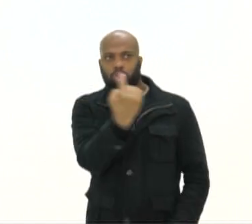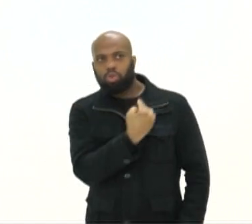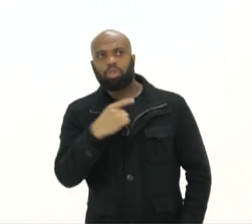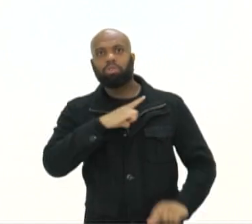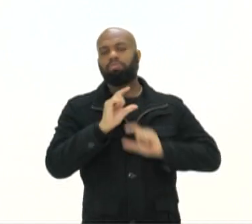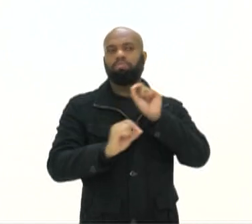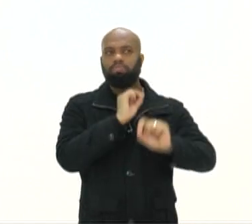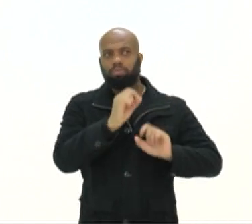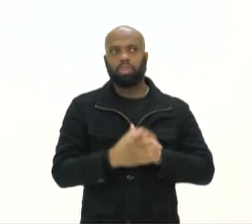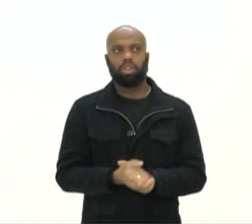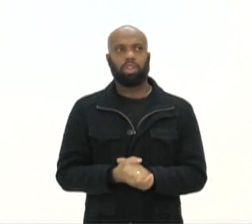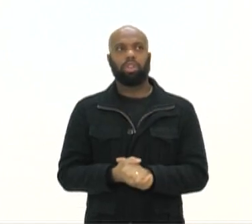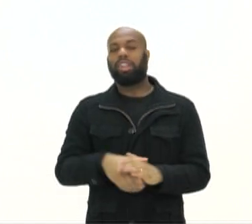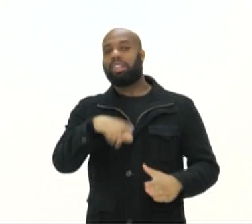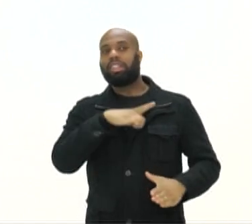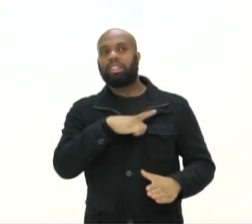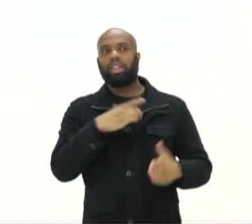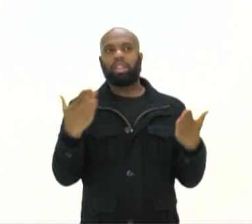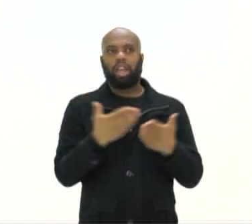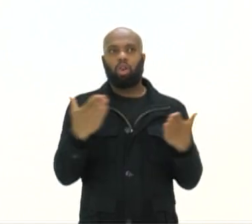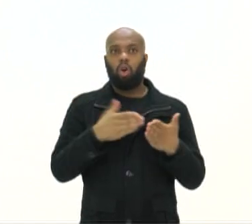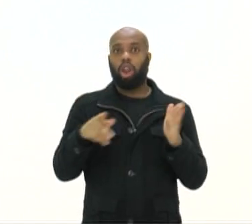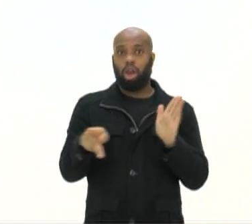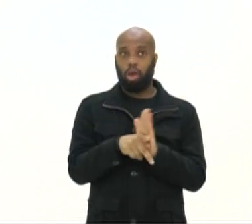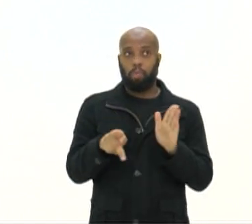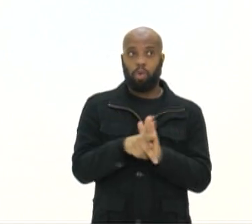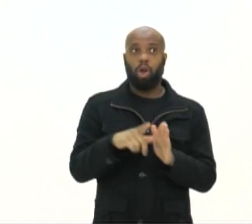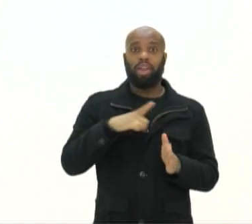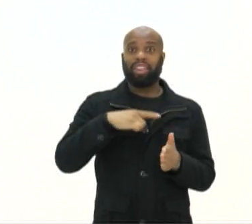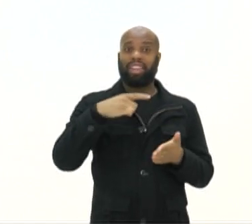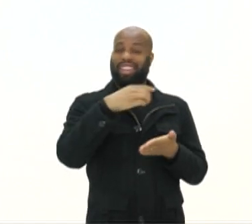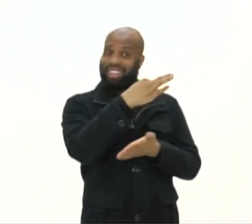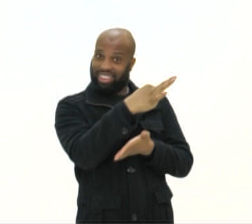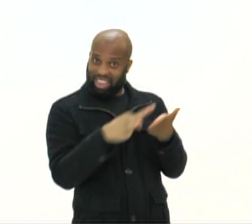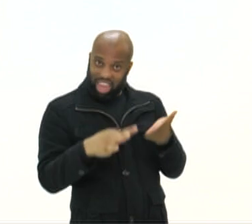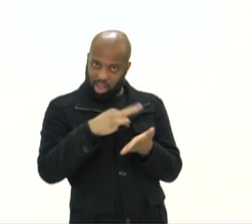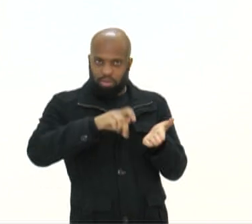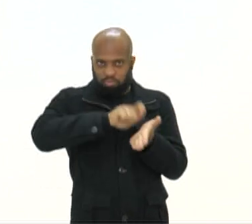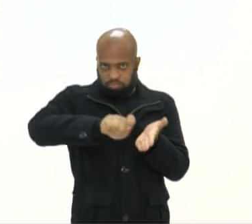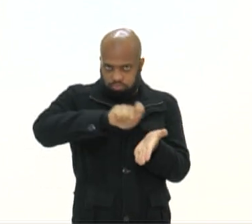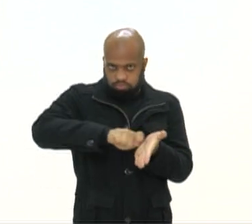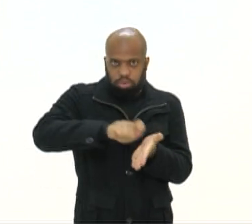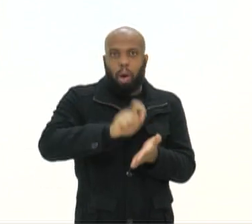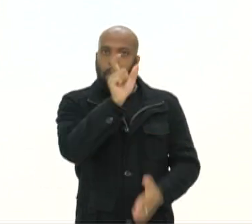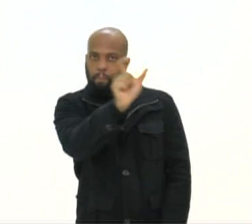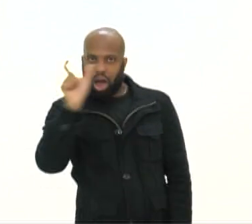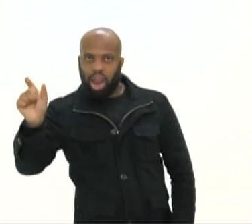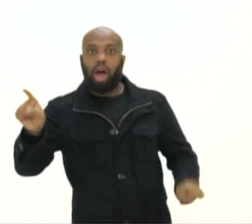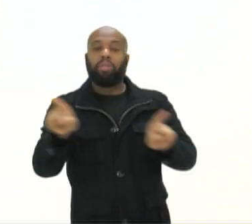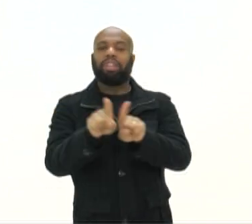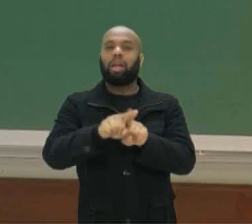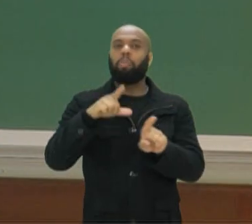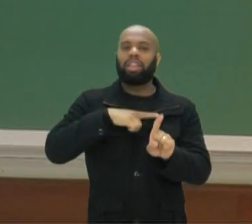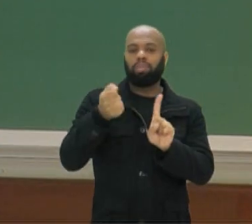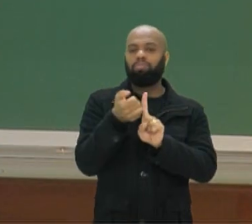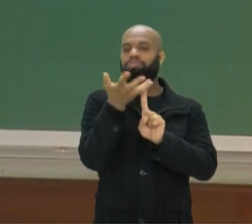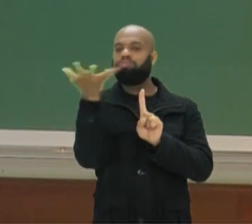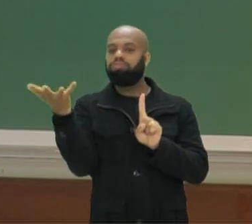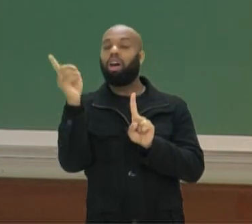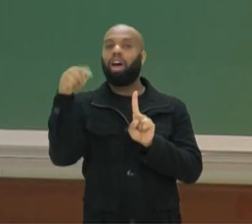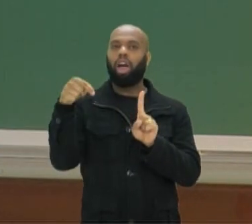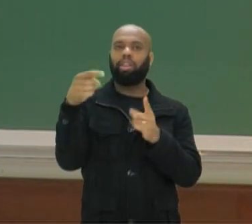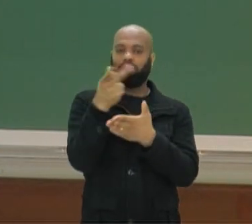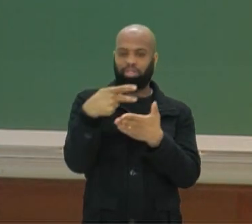tem uma parte verbal, onde a gente tem o que está escrito, né? E não verbal. Não